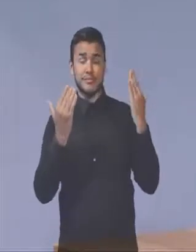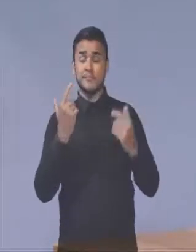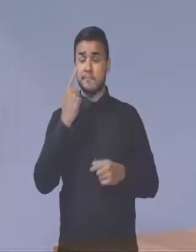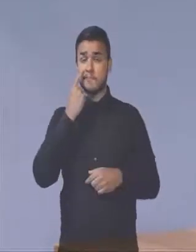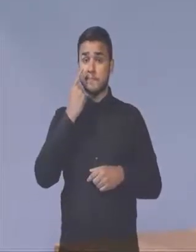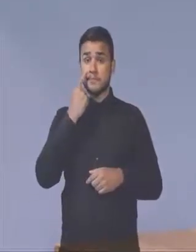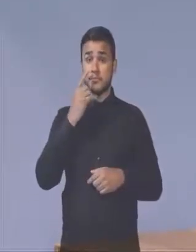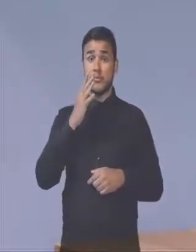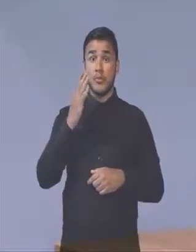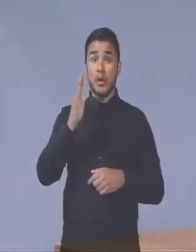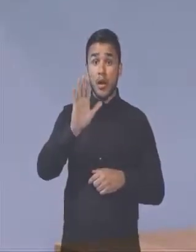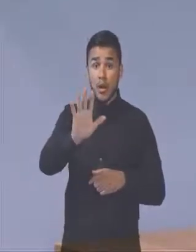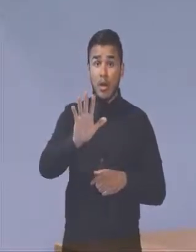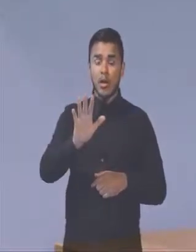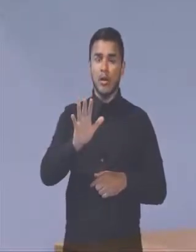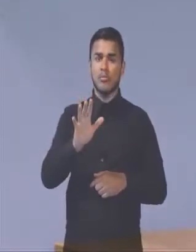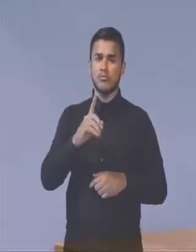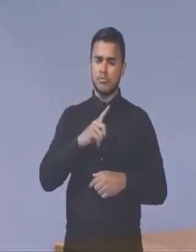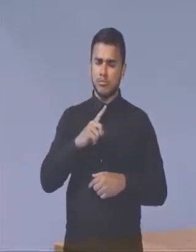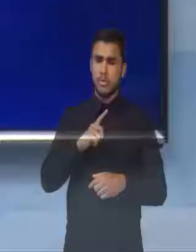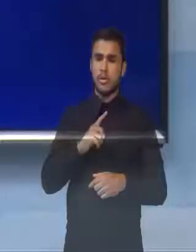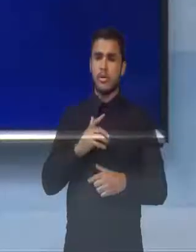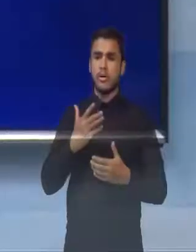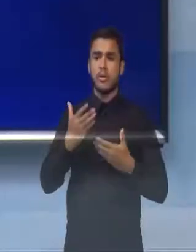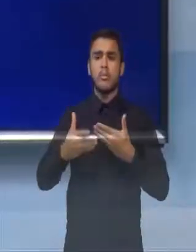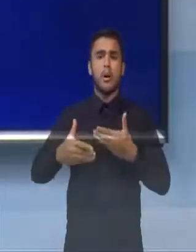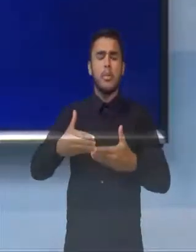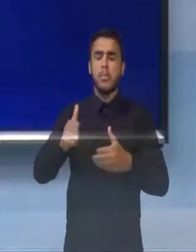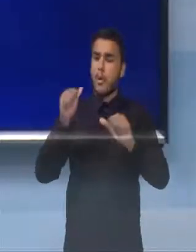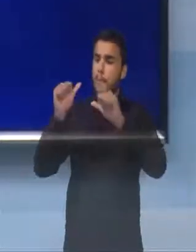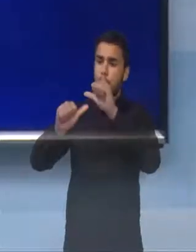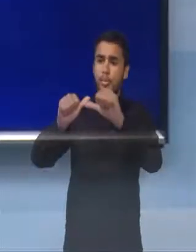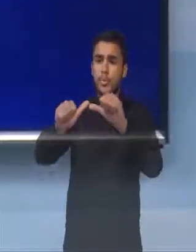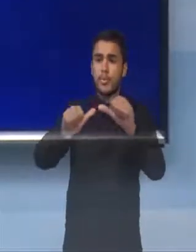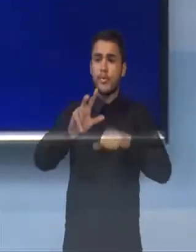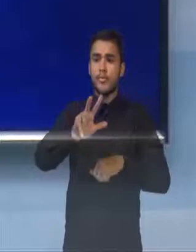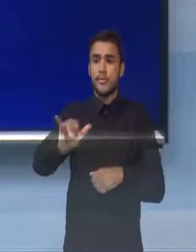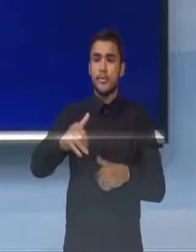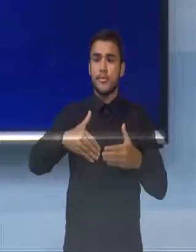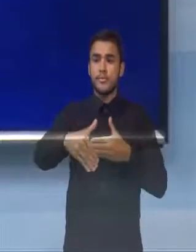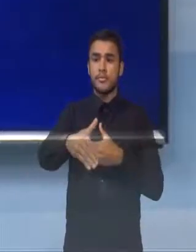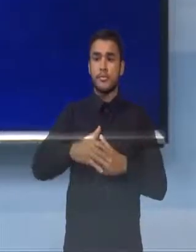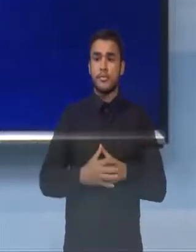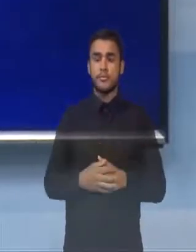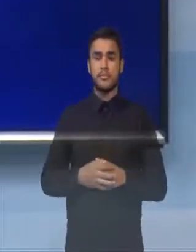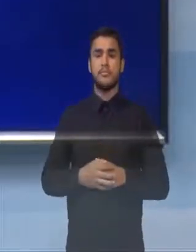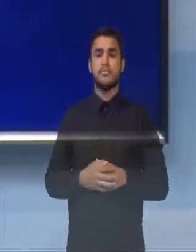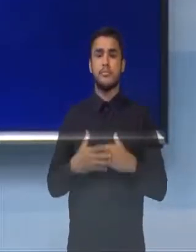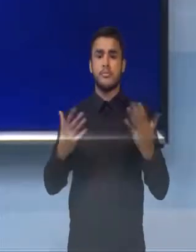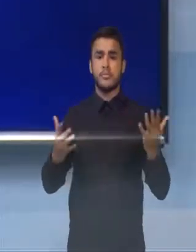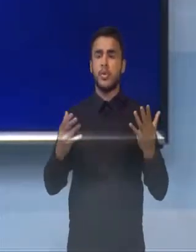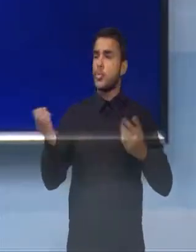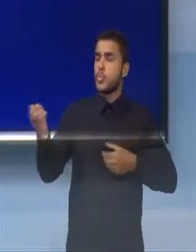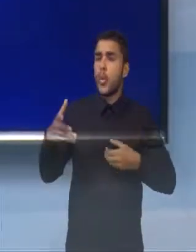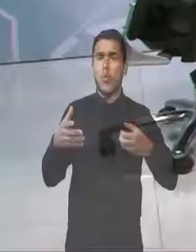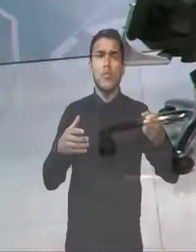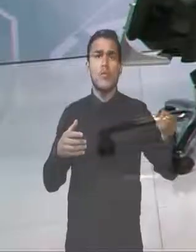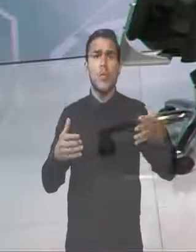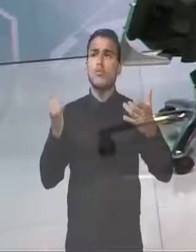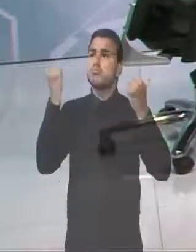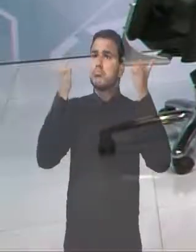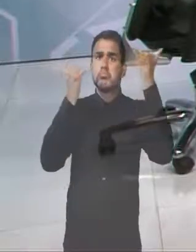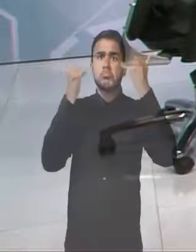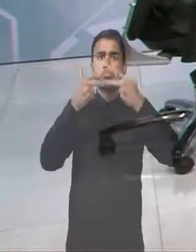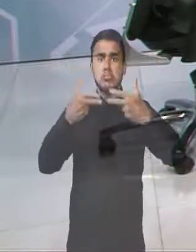que nós tínhamos das instituições mais sólidas, elas vão se perdendo. Né? A gente se depara com as novidades, aí também foi